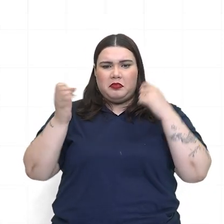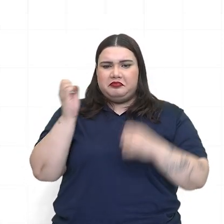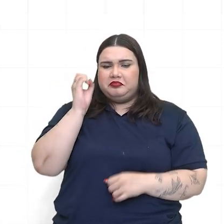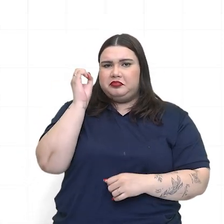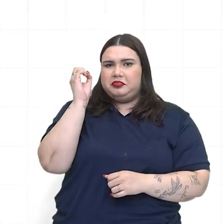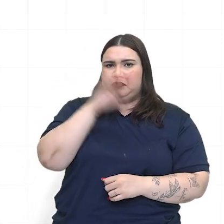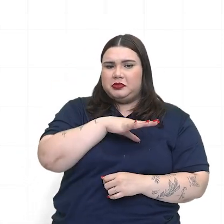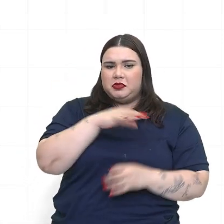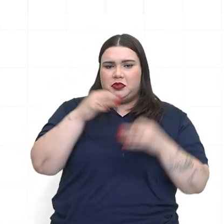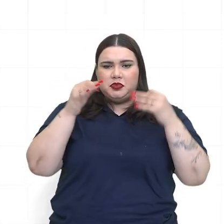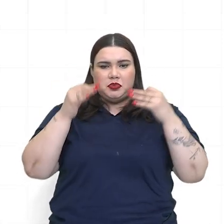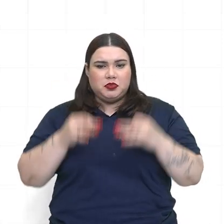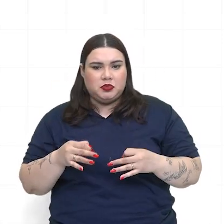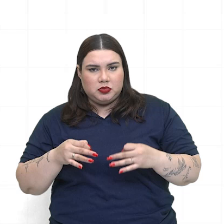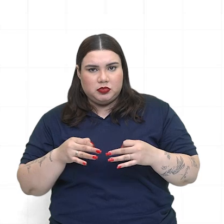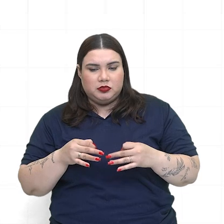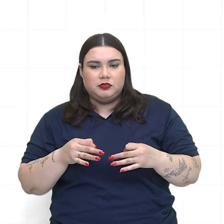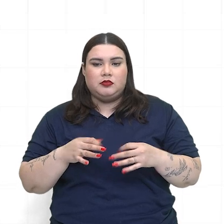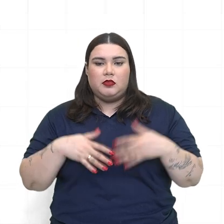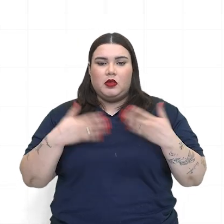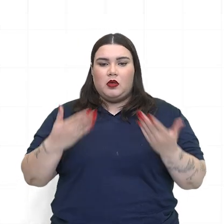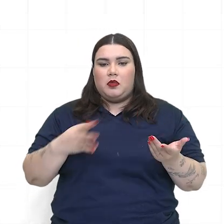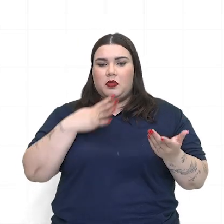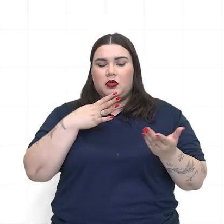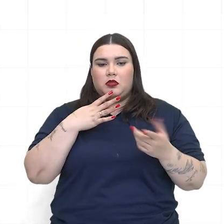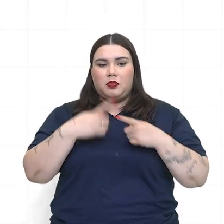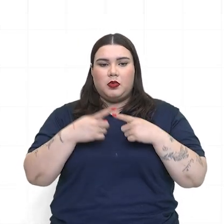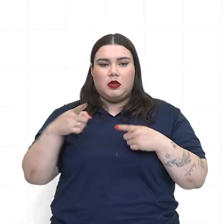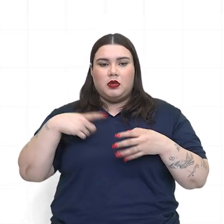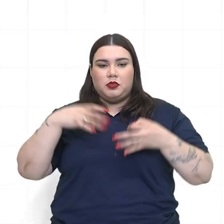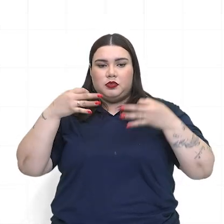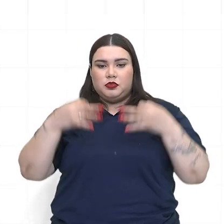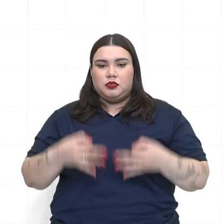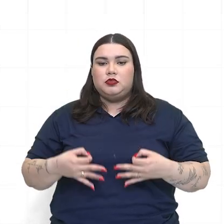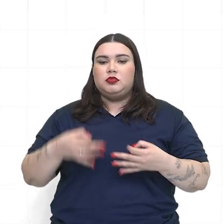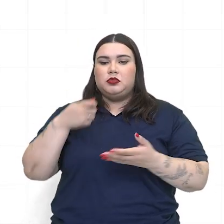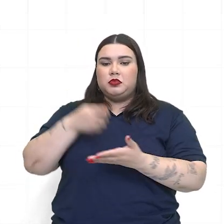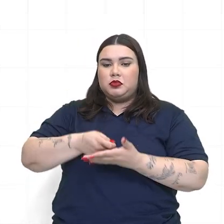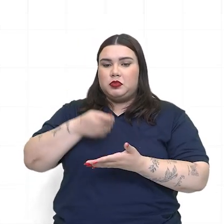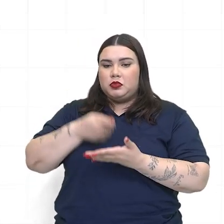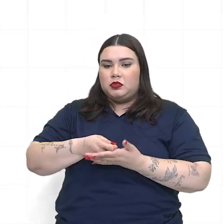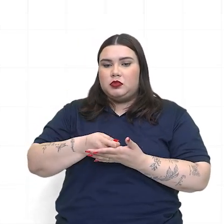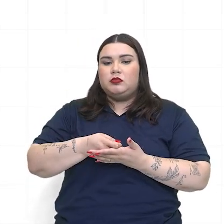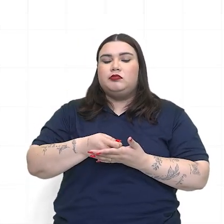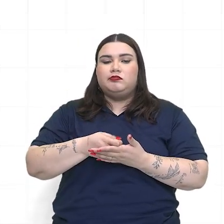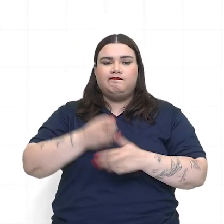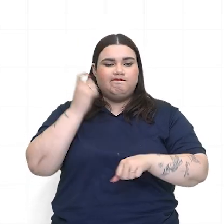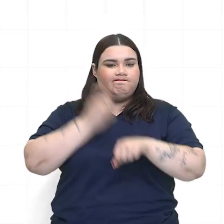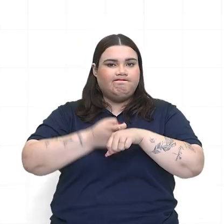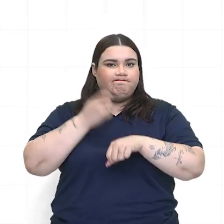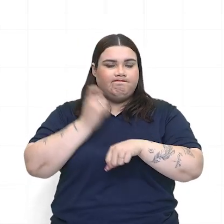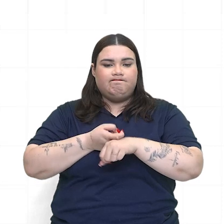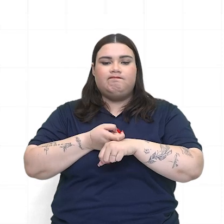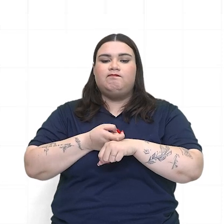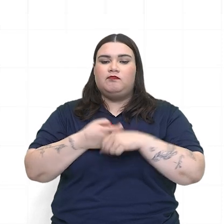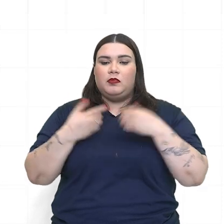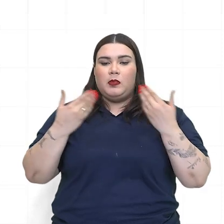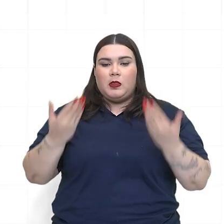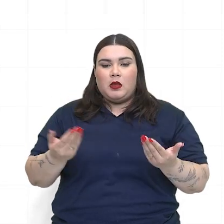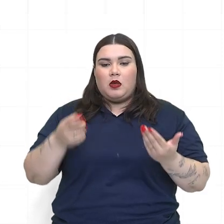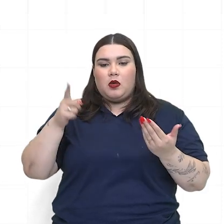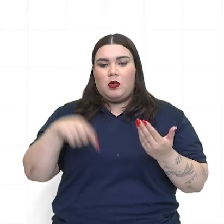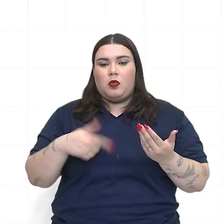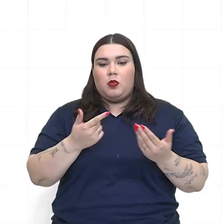atrevido, vaidoso e justiceiro. Conhecido por praticar uma justiça dura, justa e cega como uma rocha, que